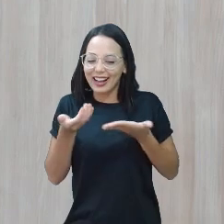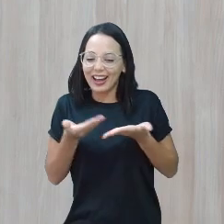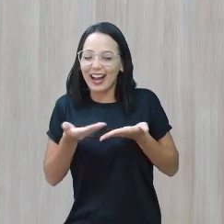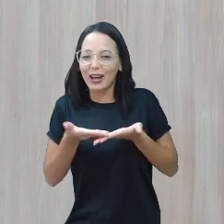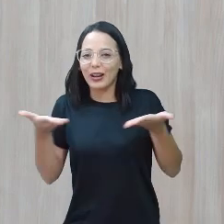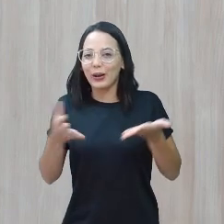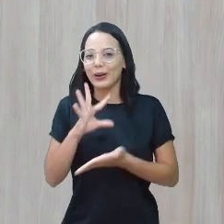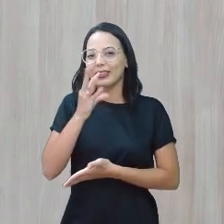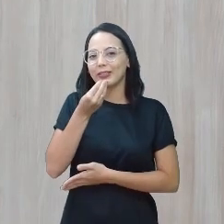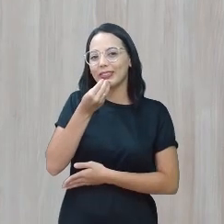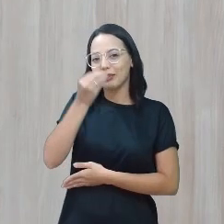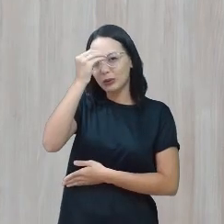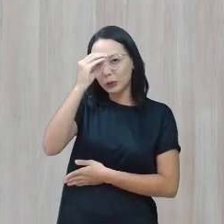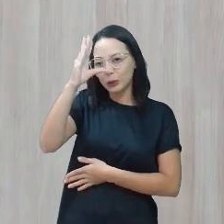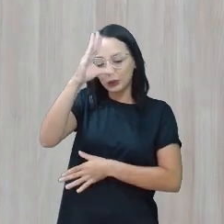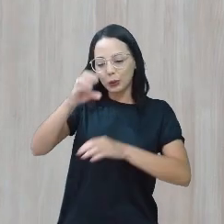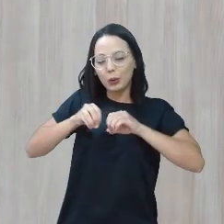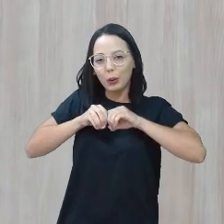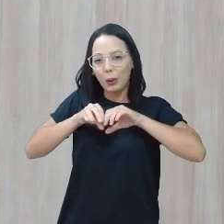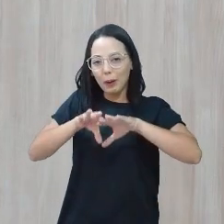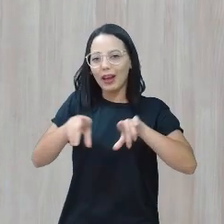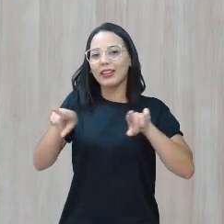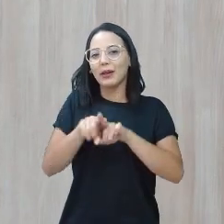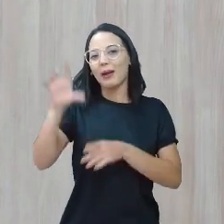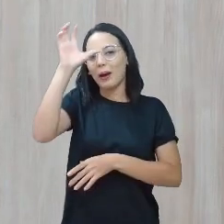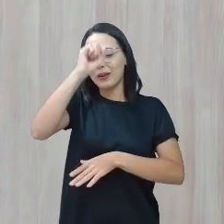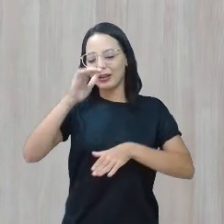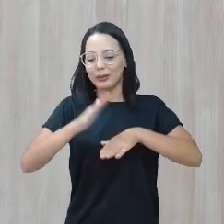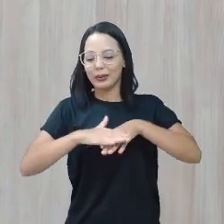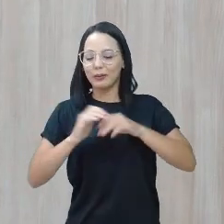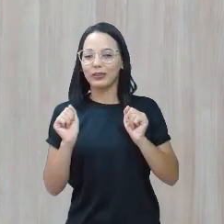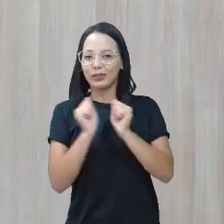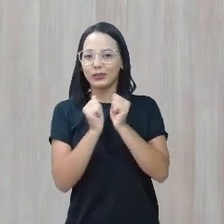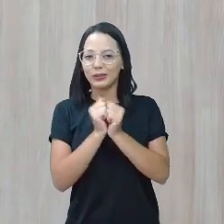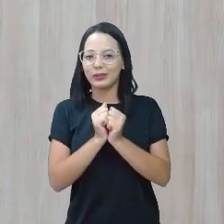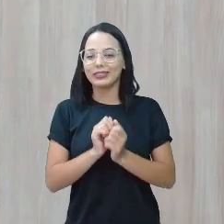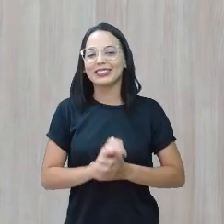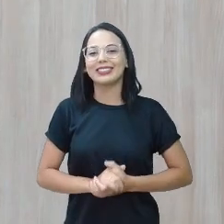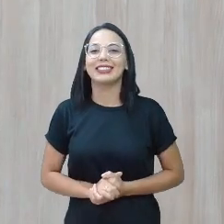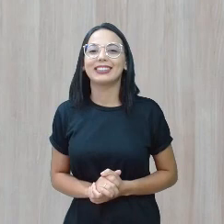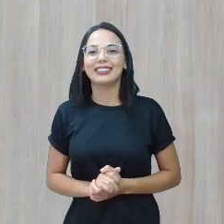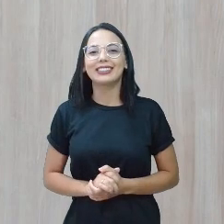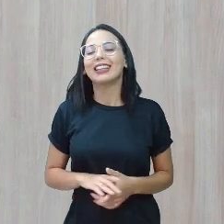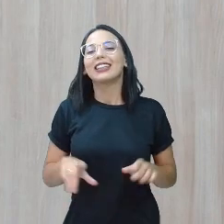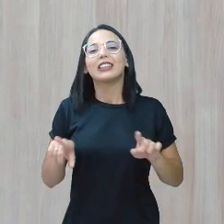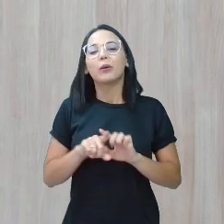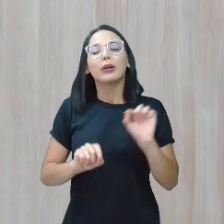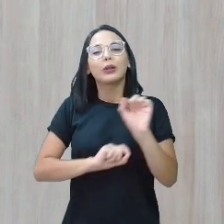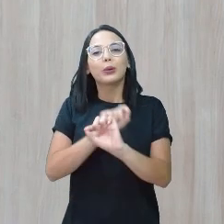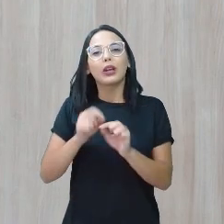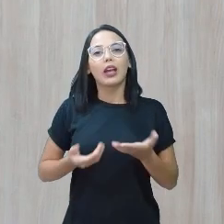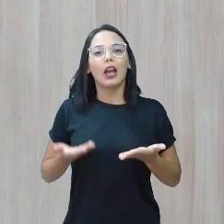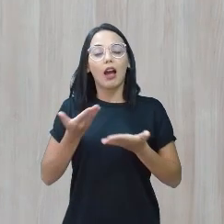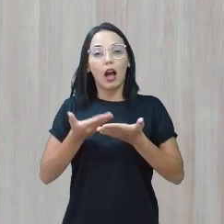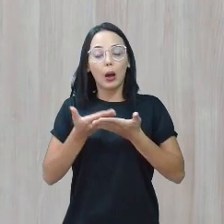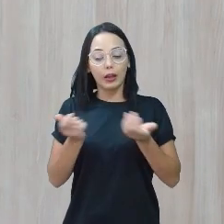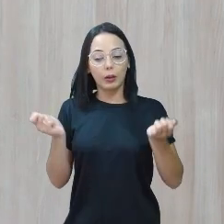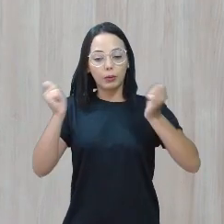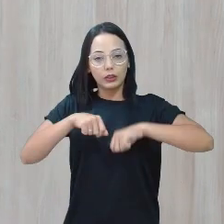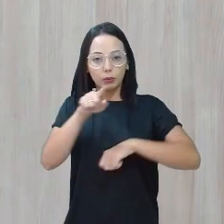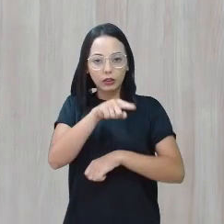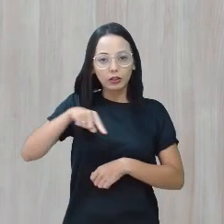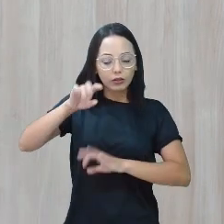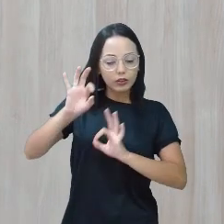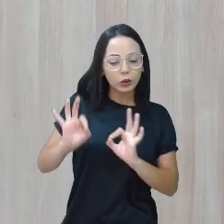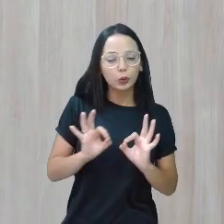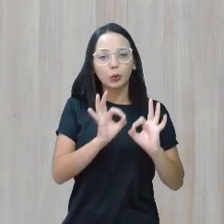pouquinho de conhecimento, né? E também aprender matemática com a gente. A gente tem um formato de aula digital que possibilita que você assista essa